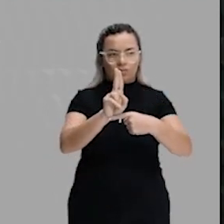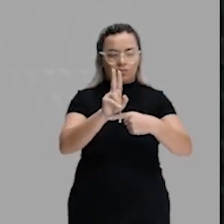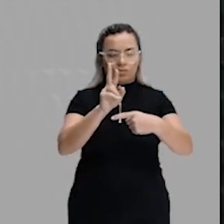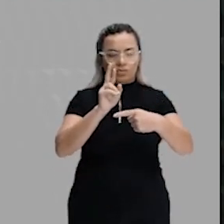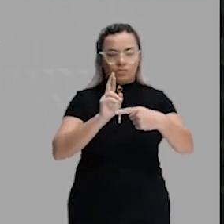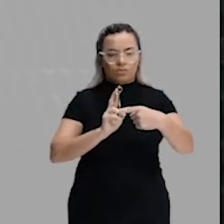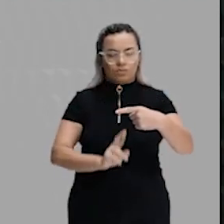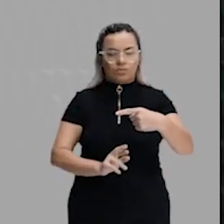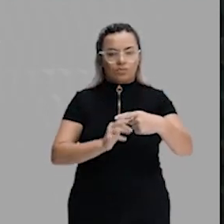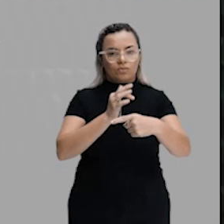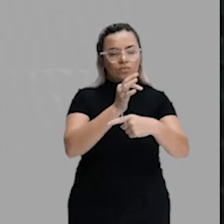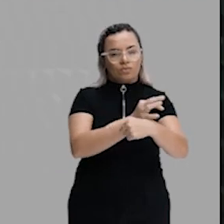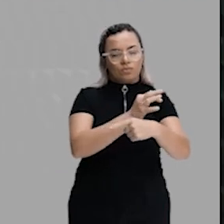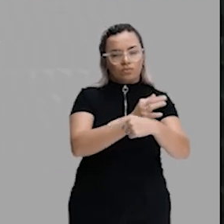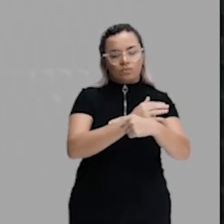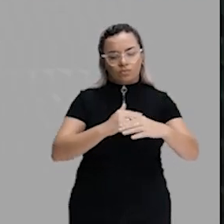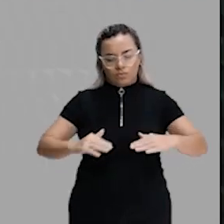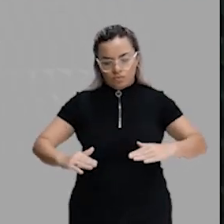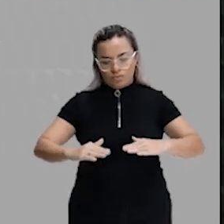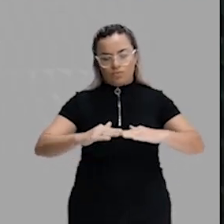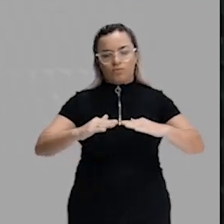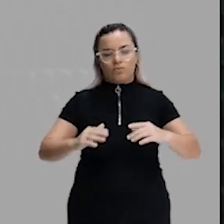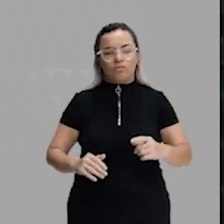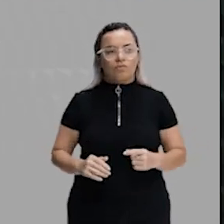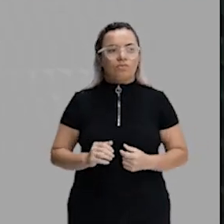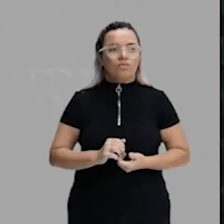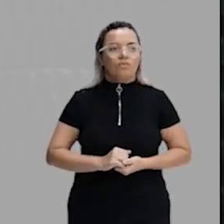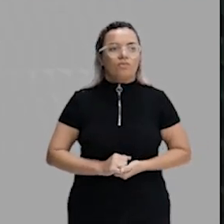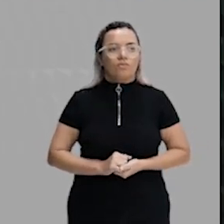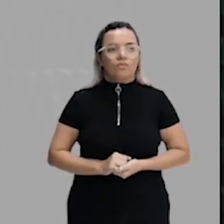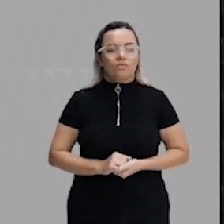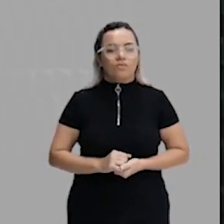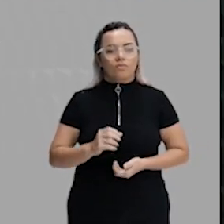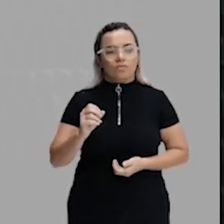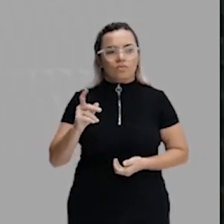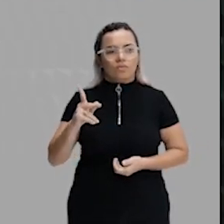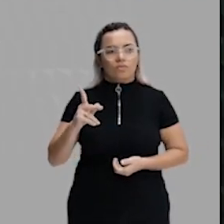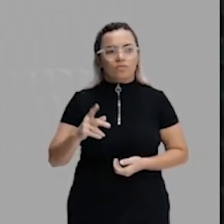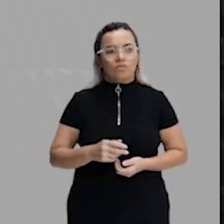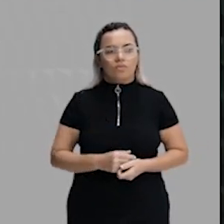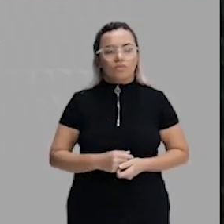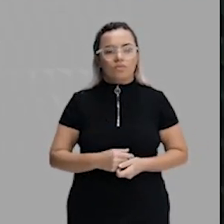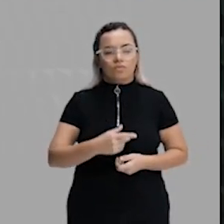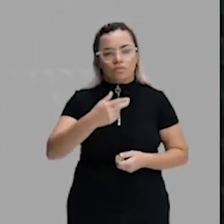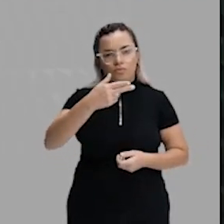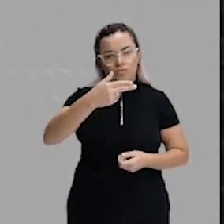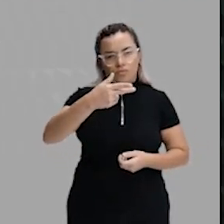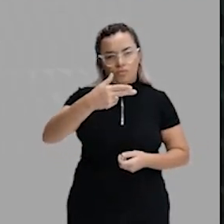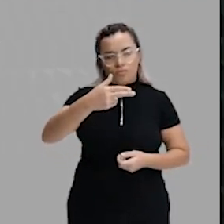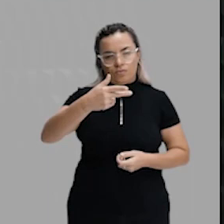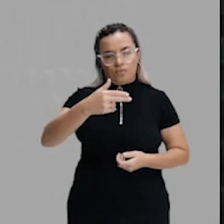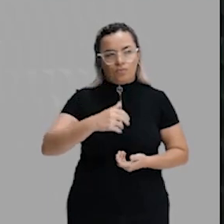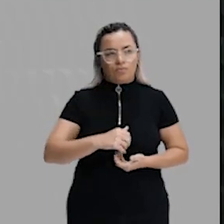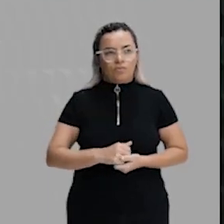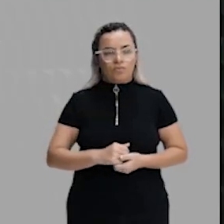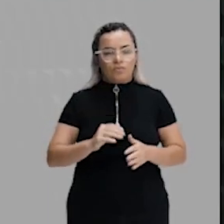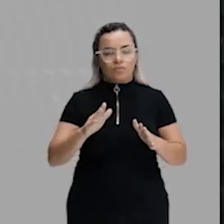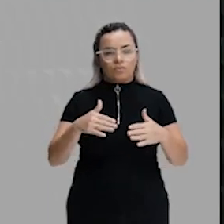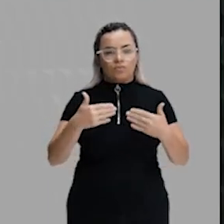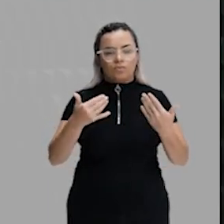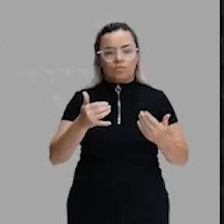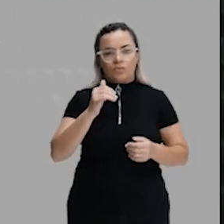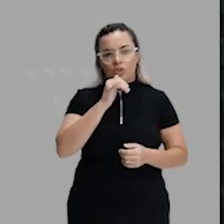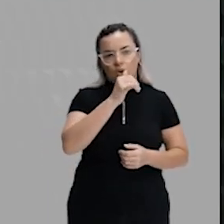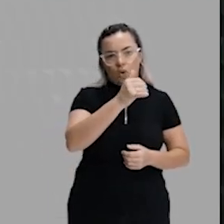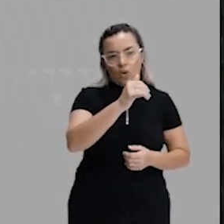corrente é DDP sobre resistor equivalente. Isso vai ser igual ao quê? Quem vai ser